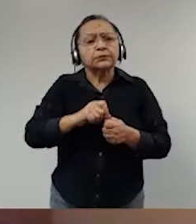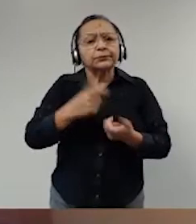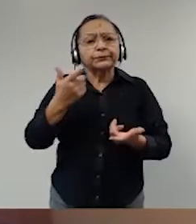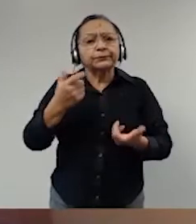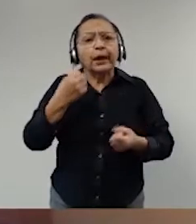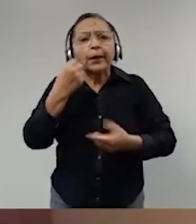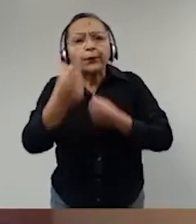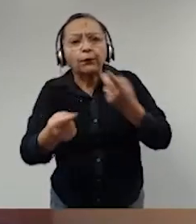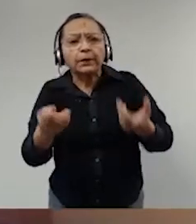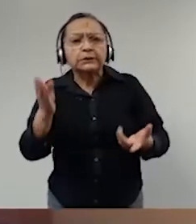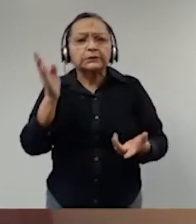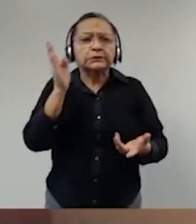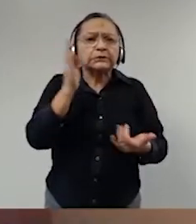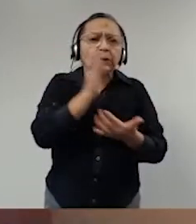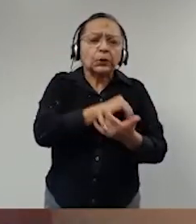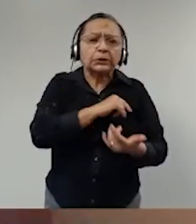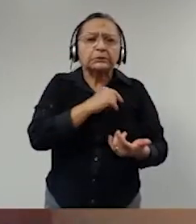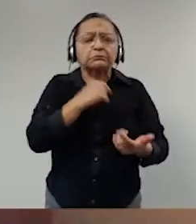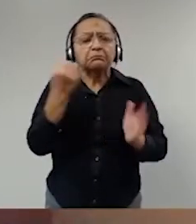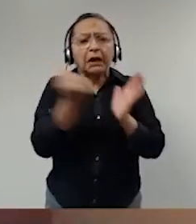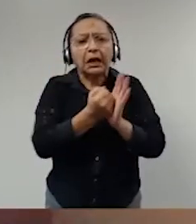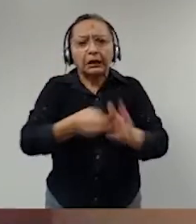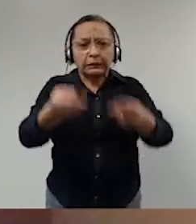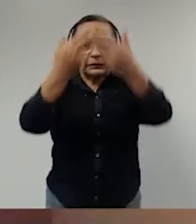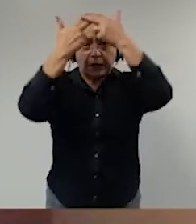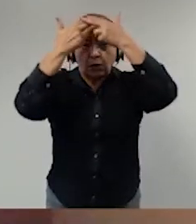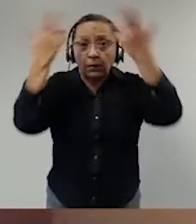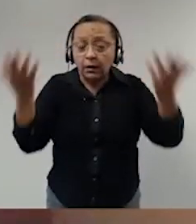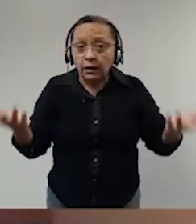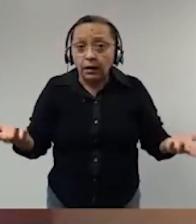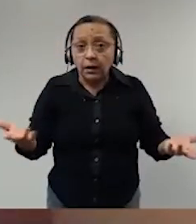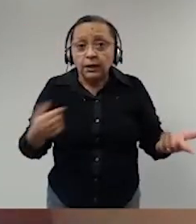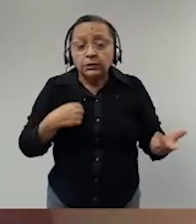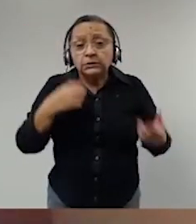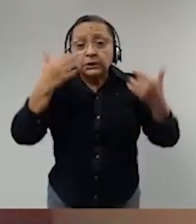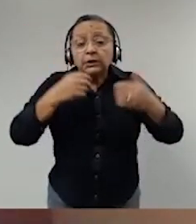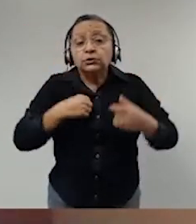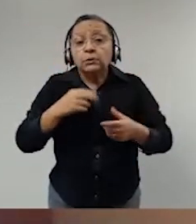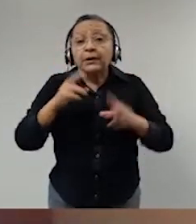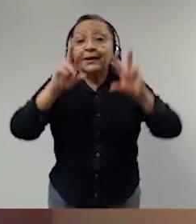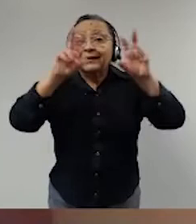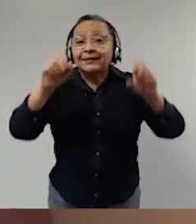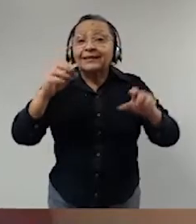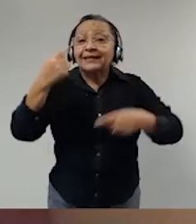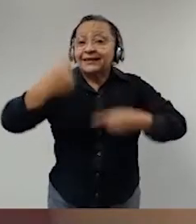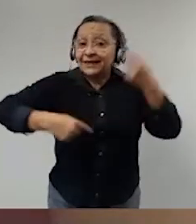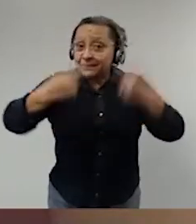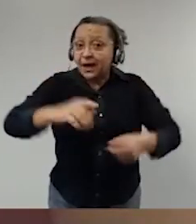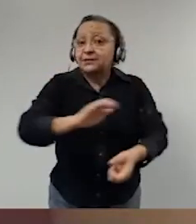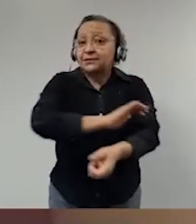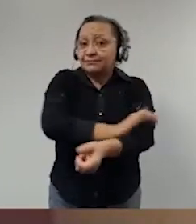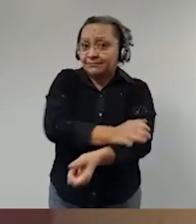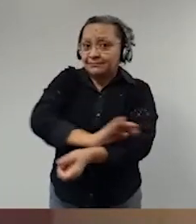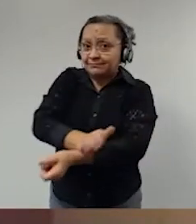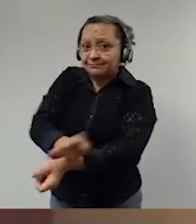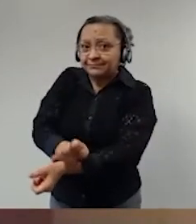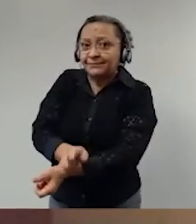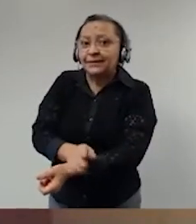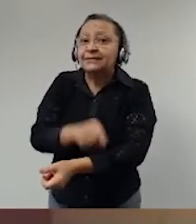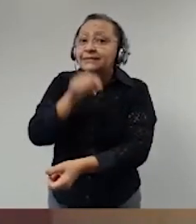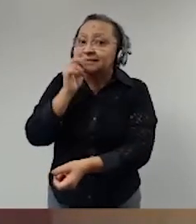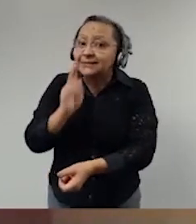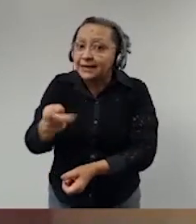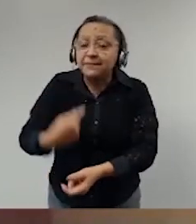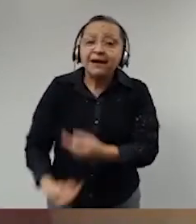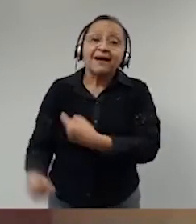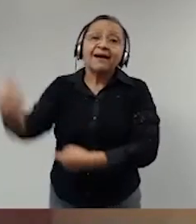algumas mazelas históricas que nos marcam. Eu estou falando aqui, por exemplo, do debate racial. O debate racial é um debate que sempre esteve,